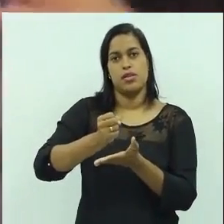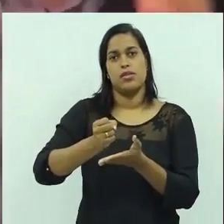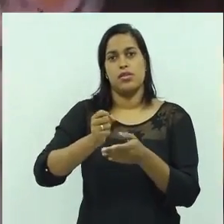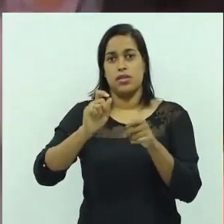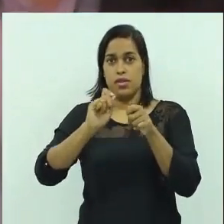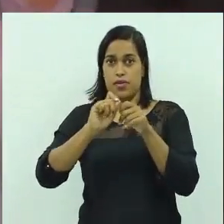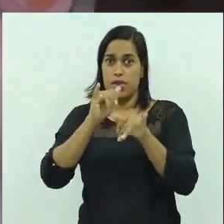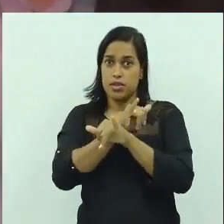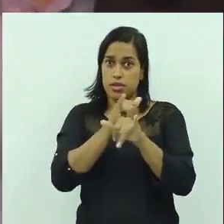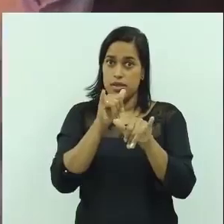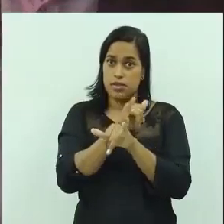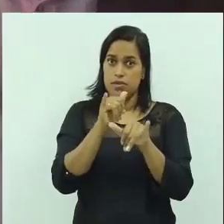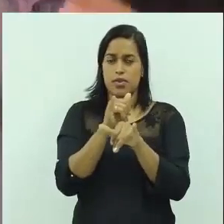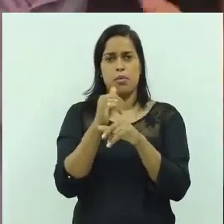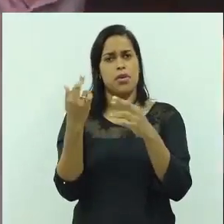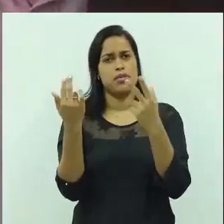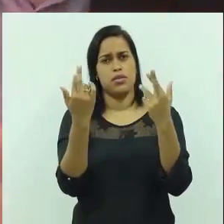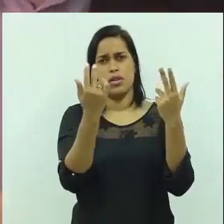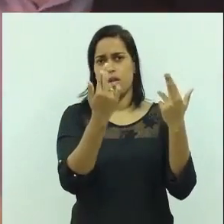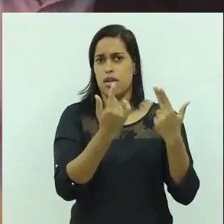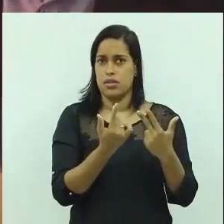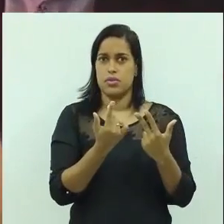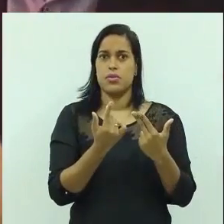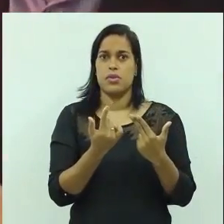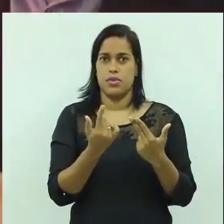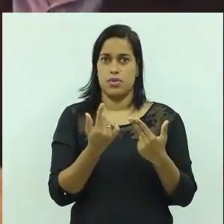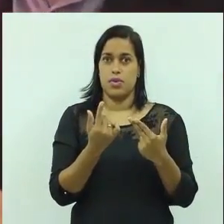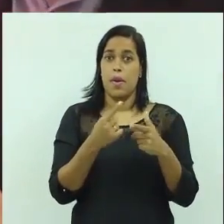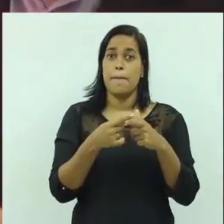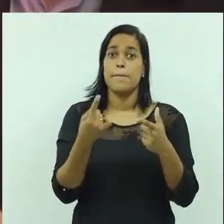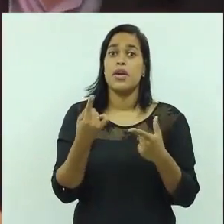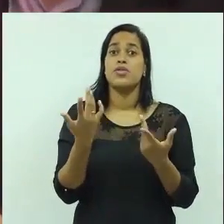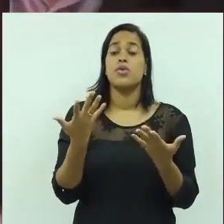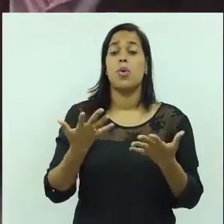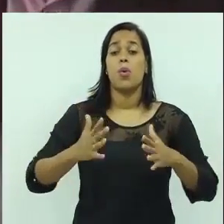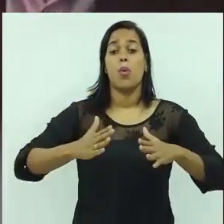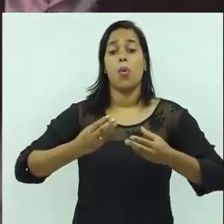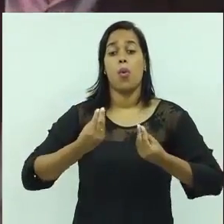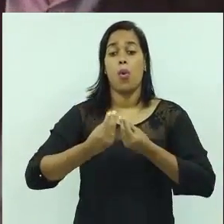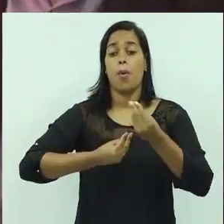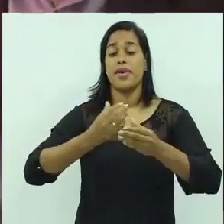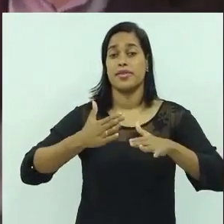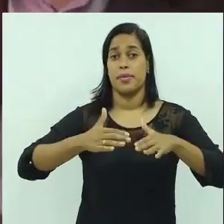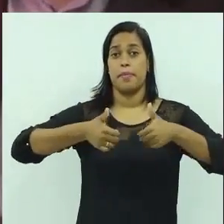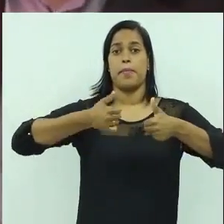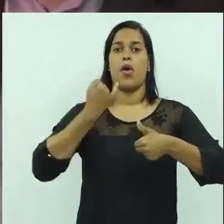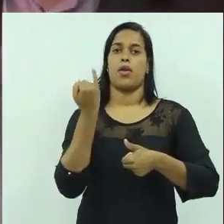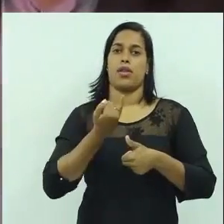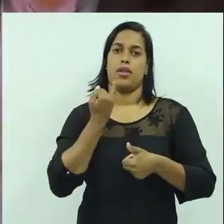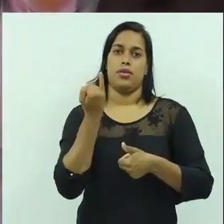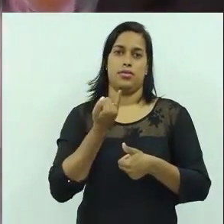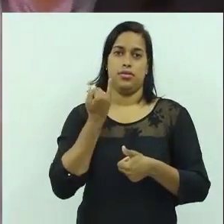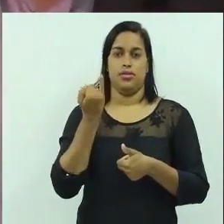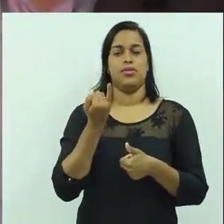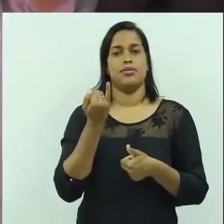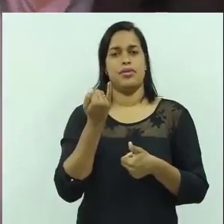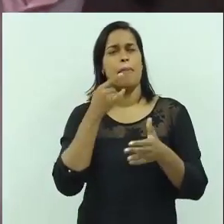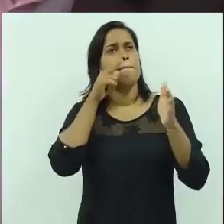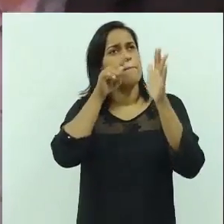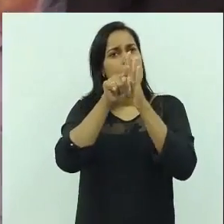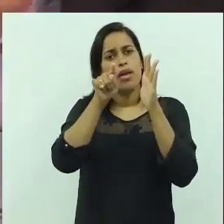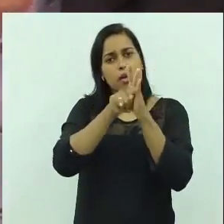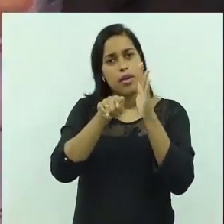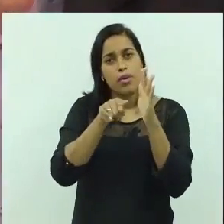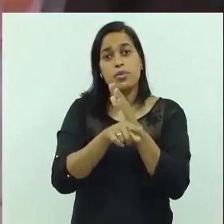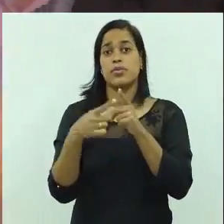As informáticas todas são iguais, o Windows, Excel. Agora, qual é a relevância disso? Então, está preparado para perguntas do